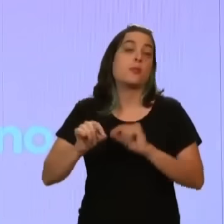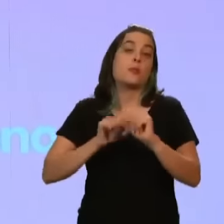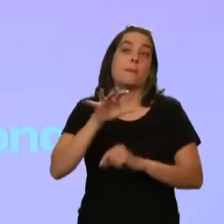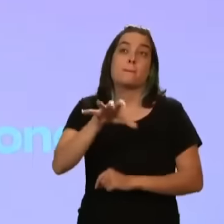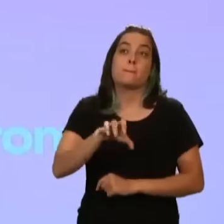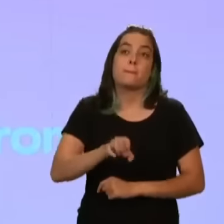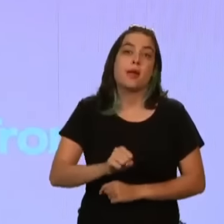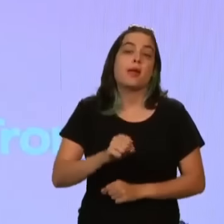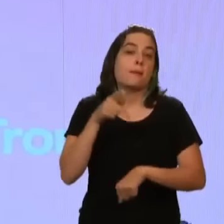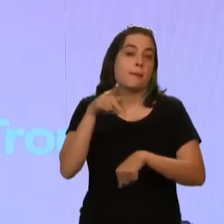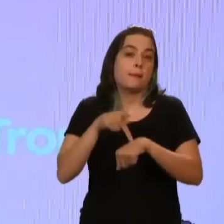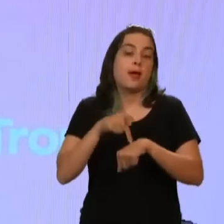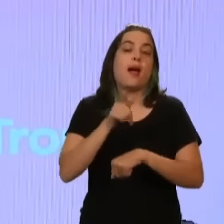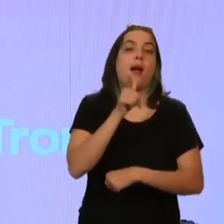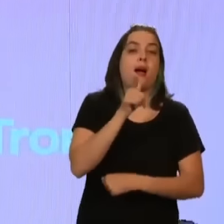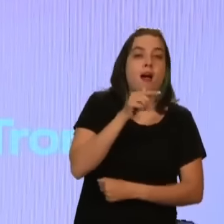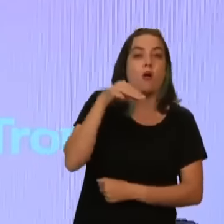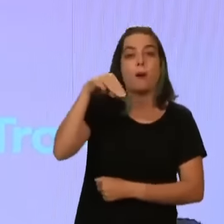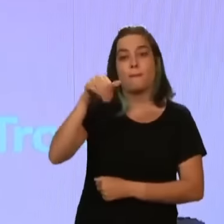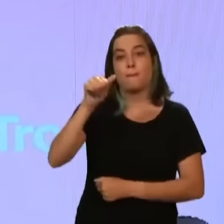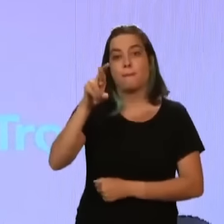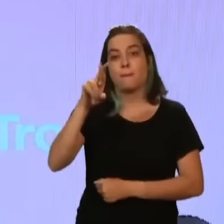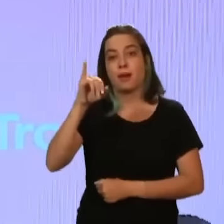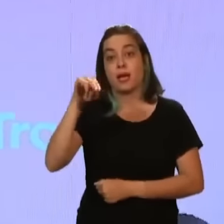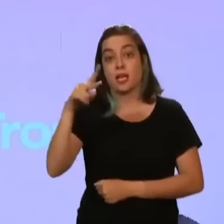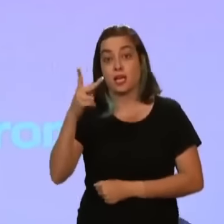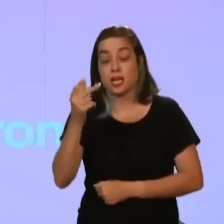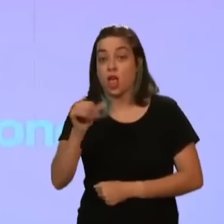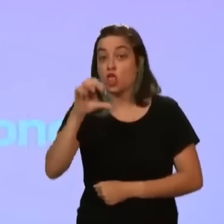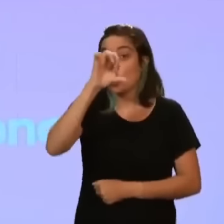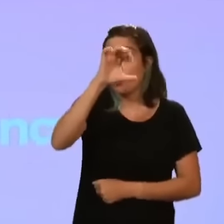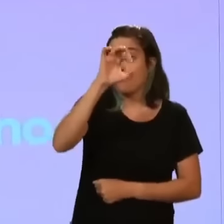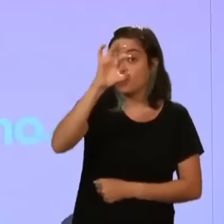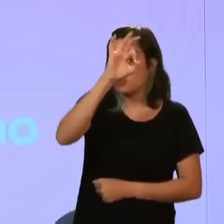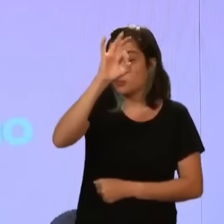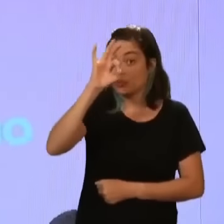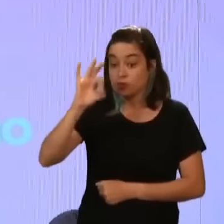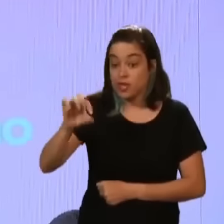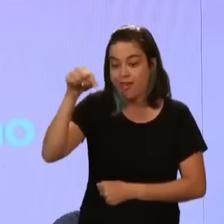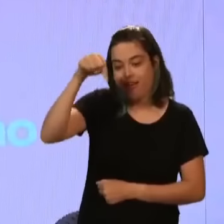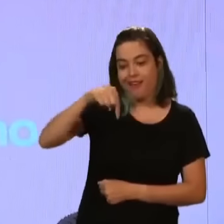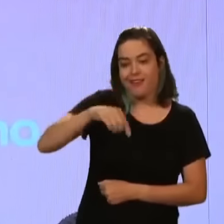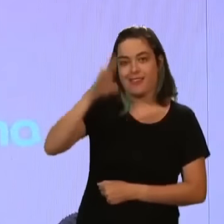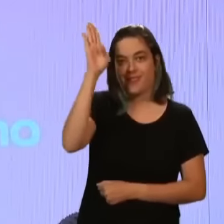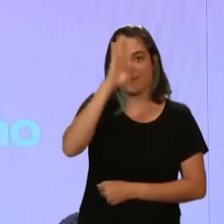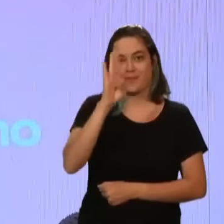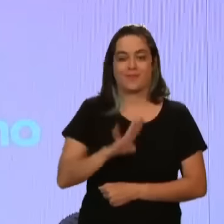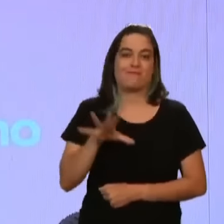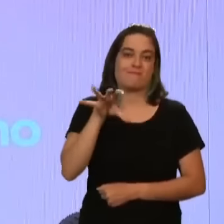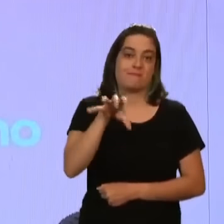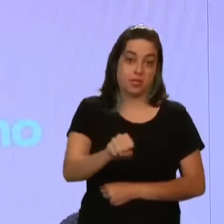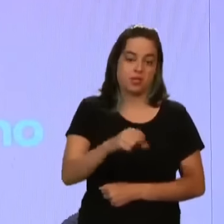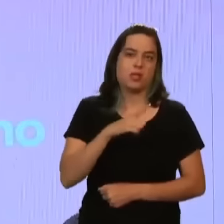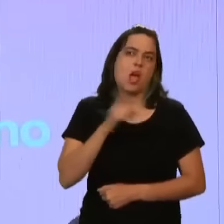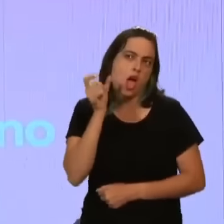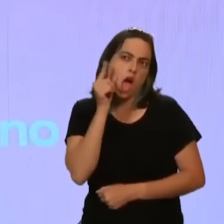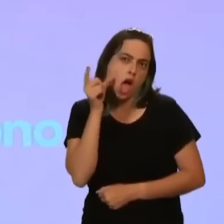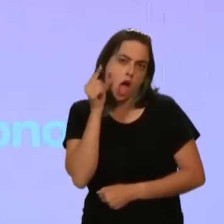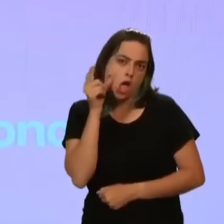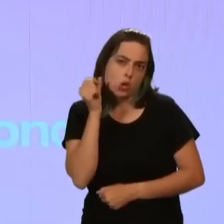água marinha. Do mundo inteiro, 90% vem do solo brasileiro. Ela tem um tom azul,